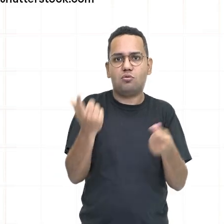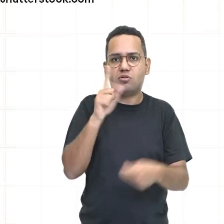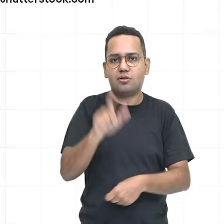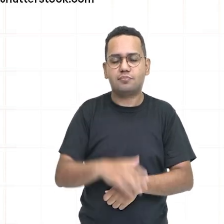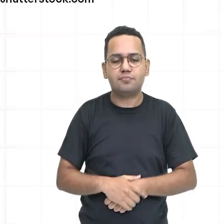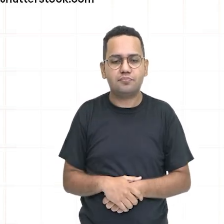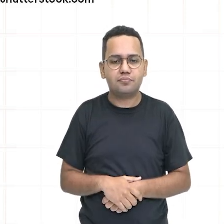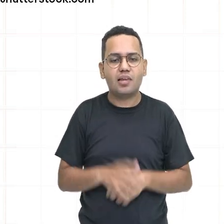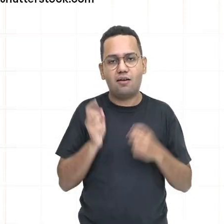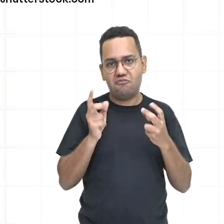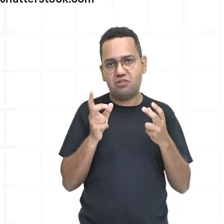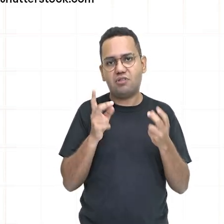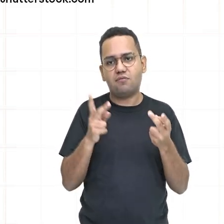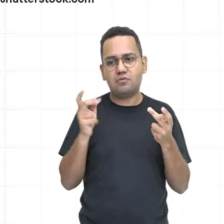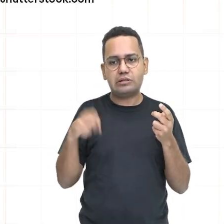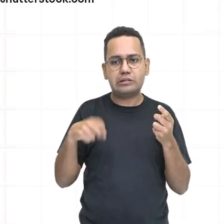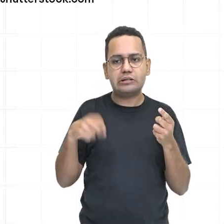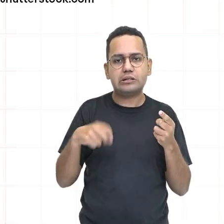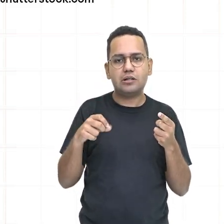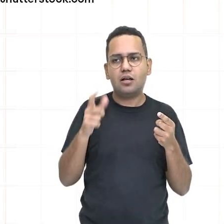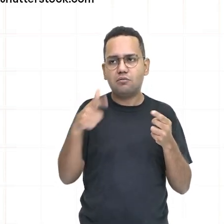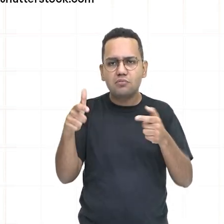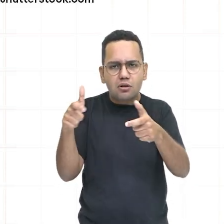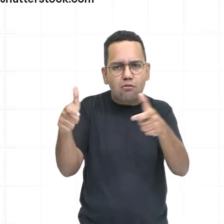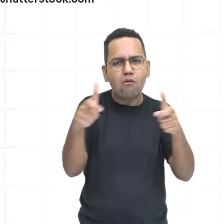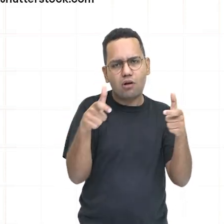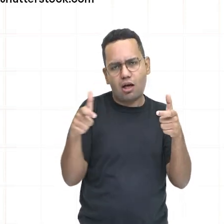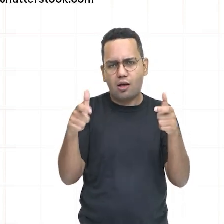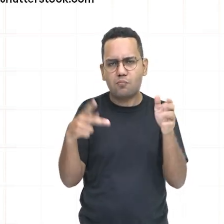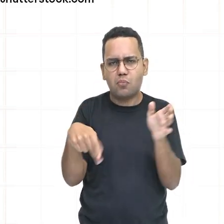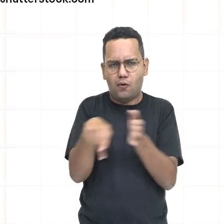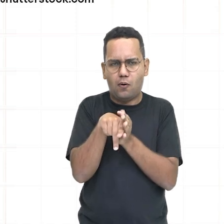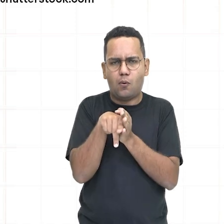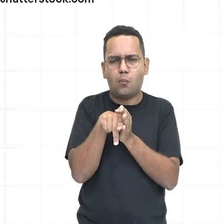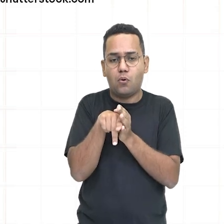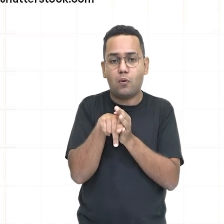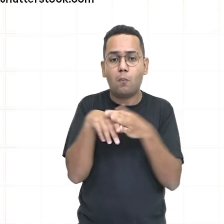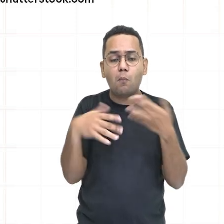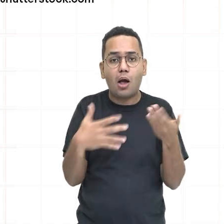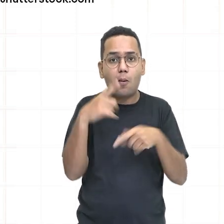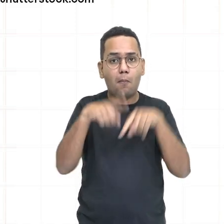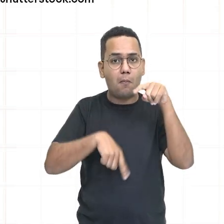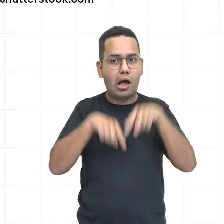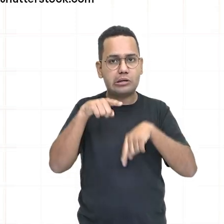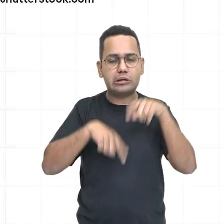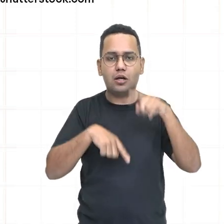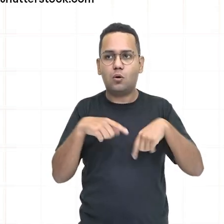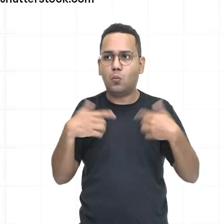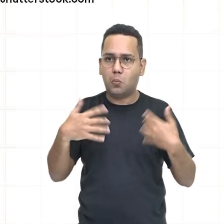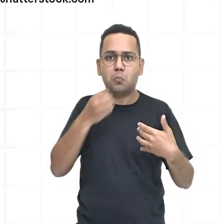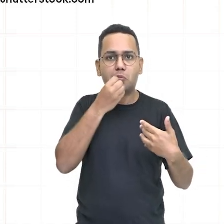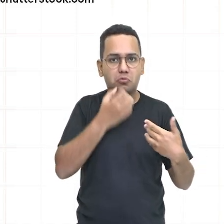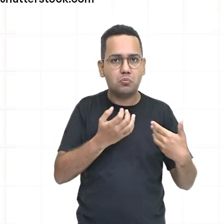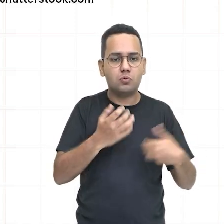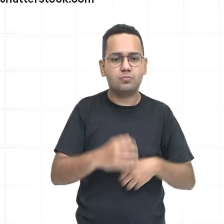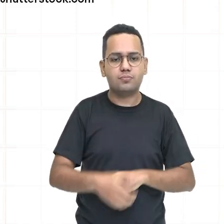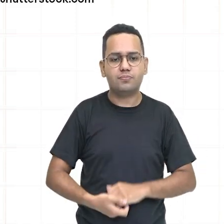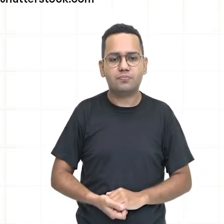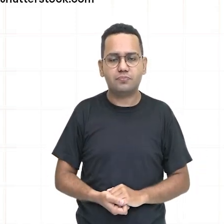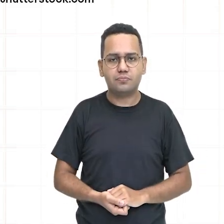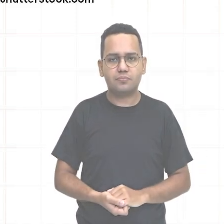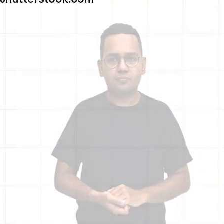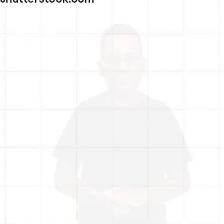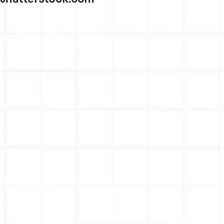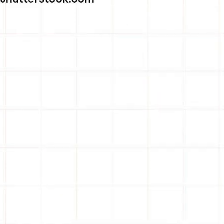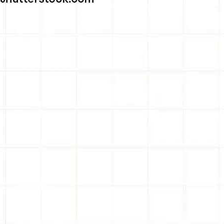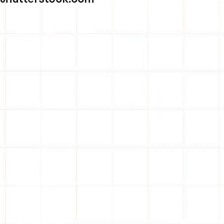desculpem, aí nos ferro velhos, né? E é considerado um dos materiais nobres nesse caso.